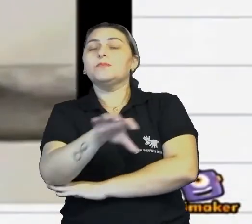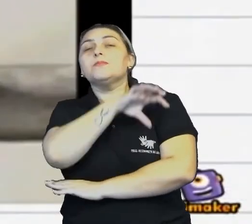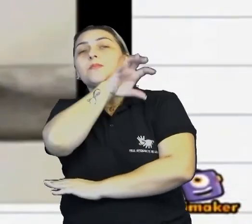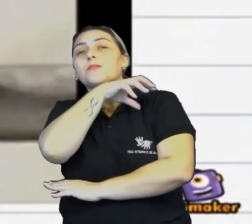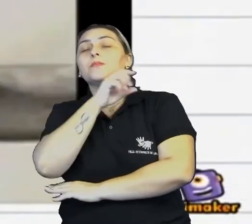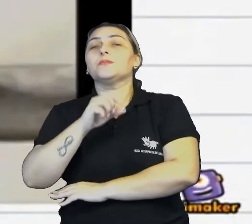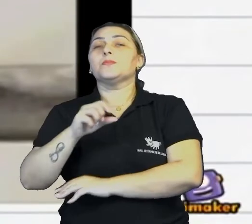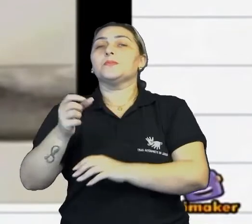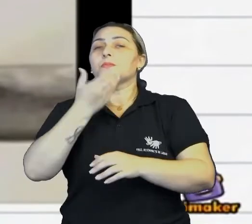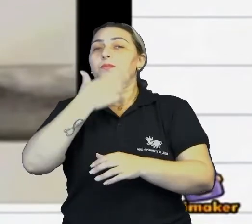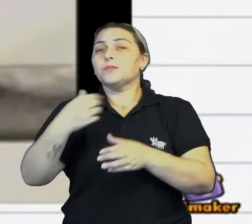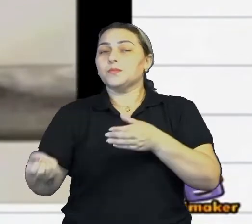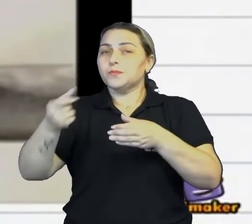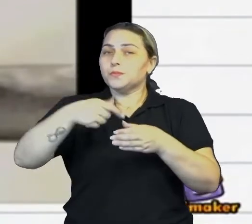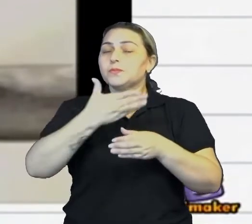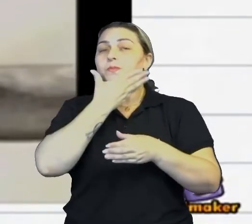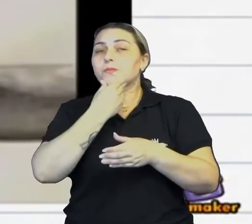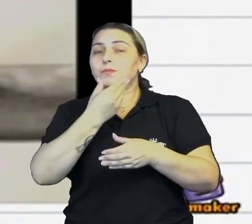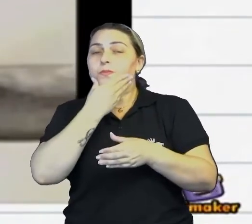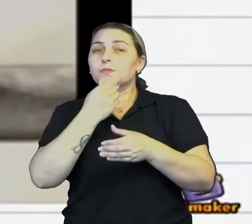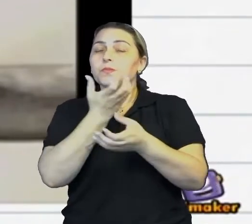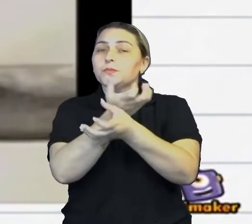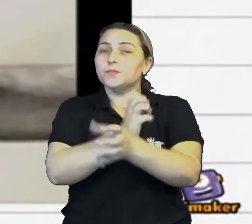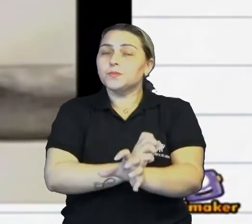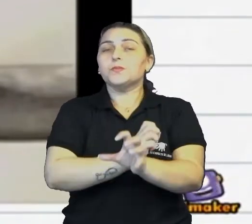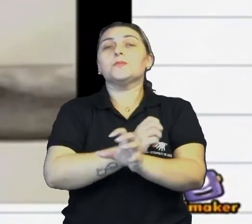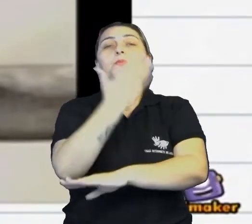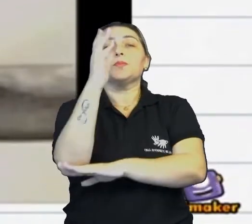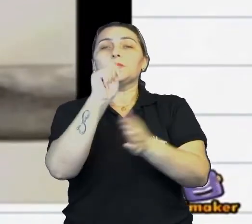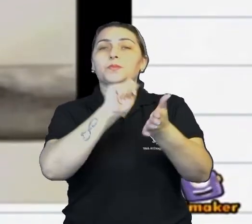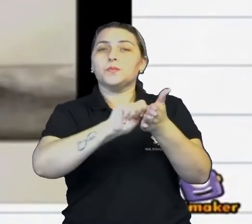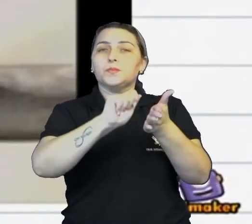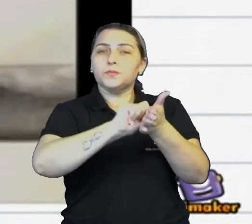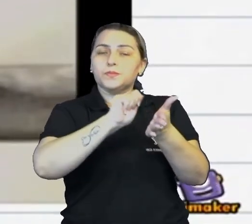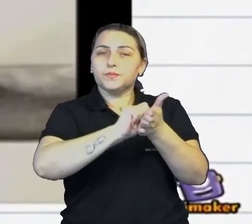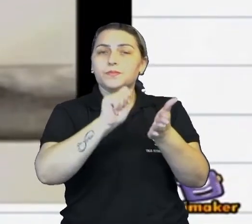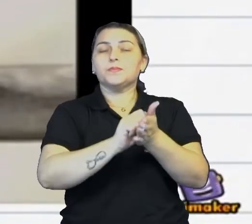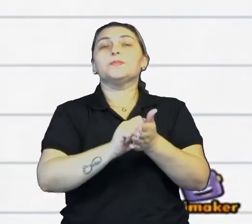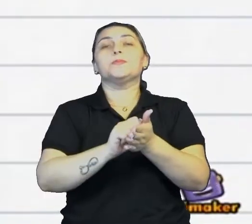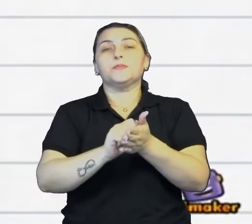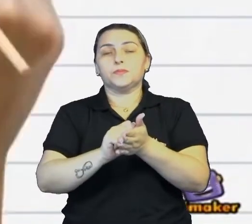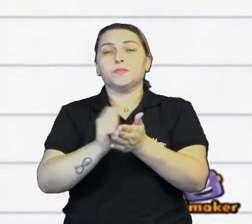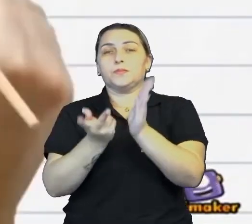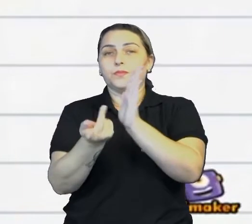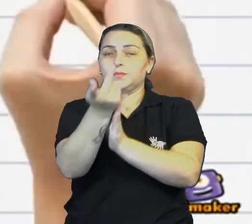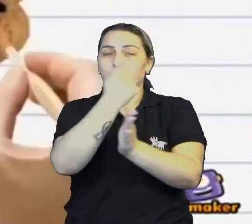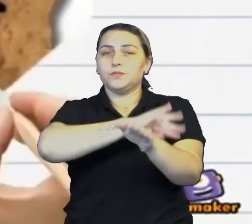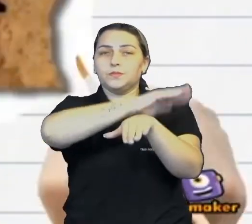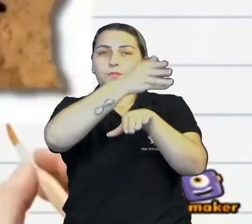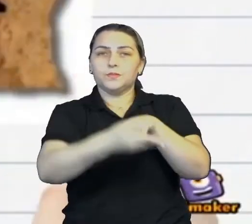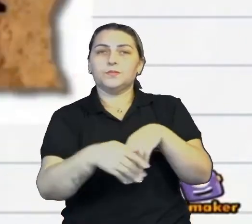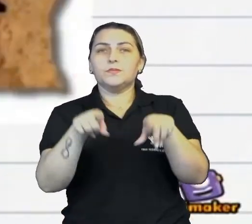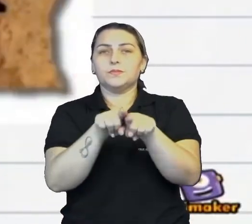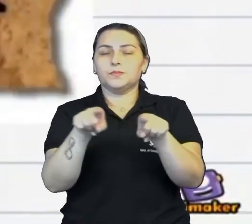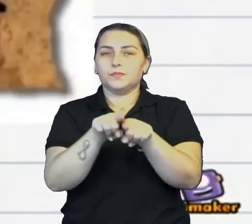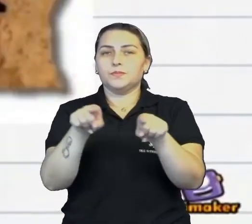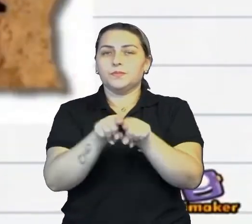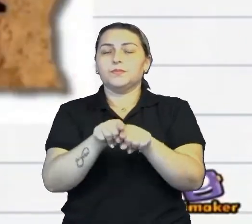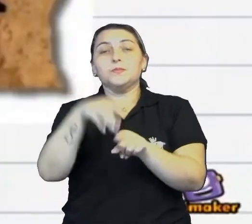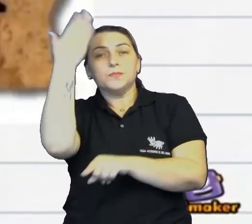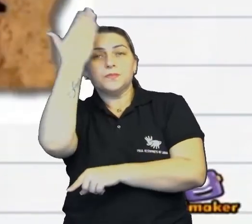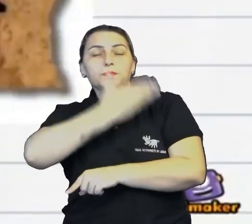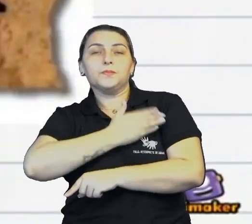fruto capturado, o homem fazia no osso ou no pedaço de madeira um risco. As marcas e desenhos nas paredes das cavernas nos confirmam